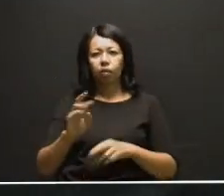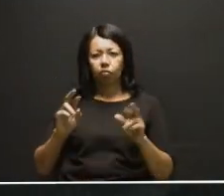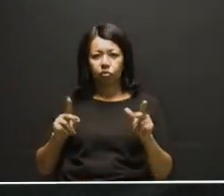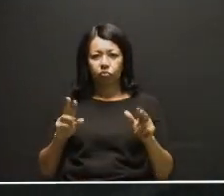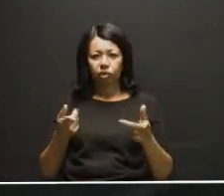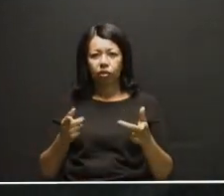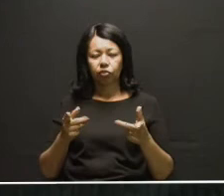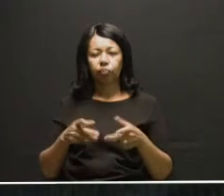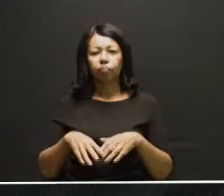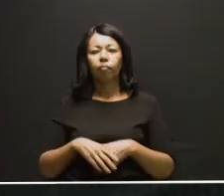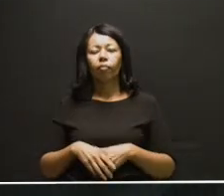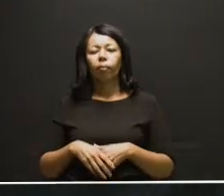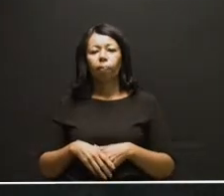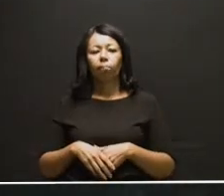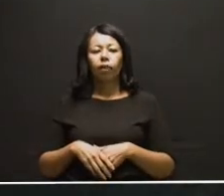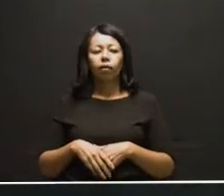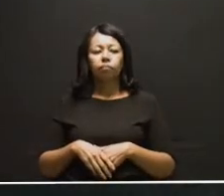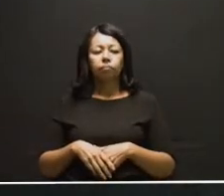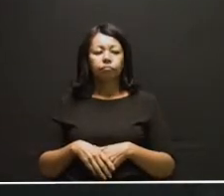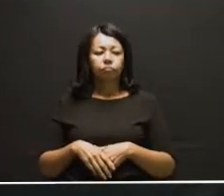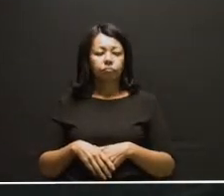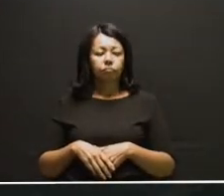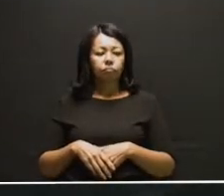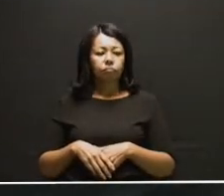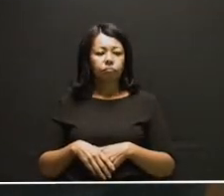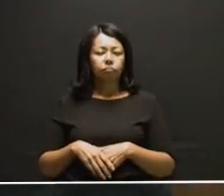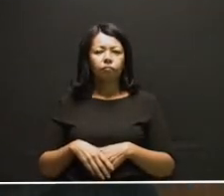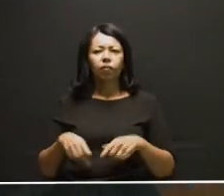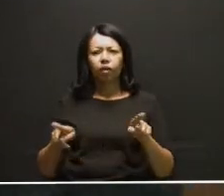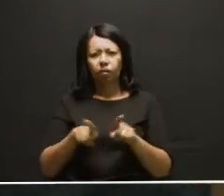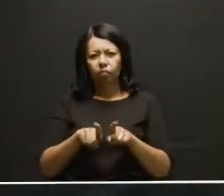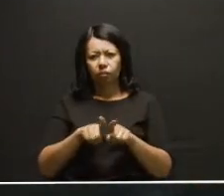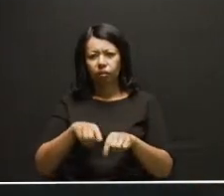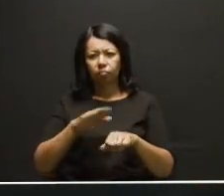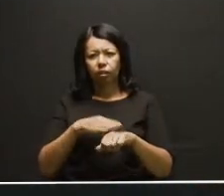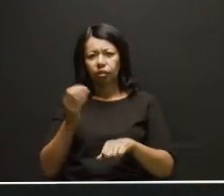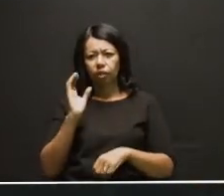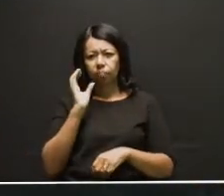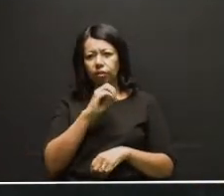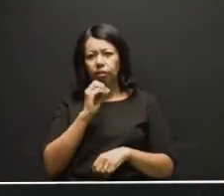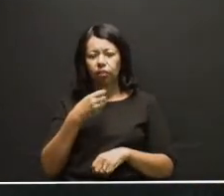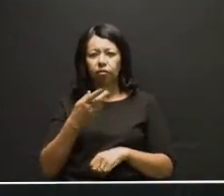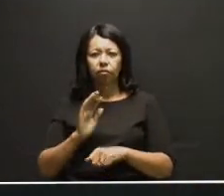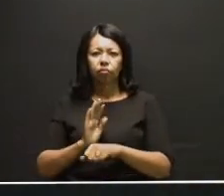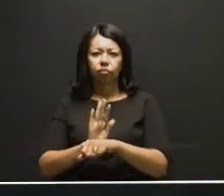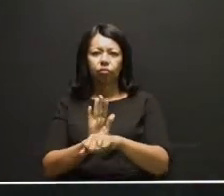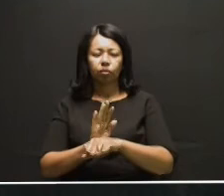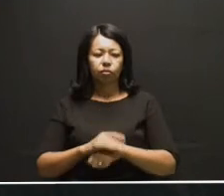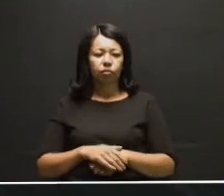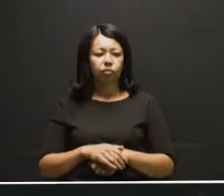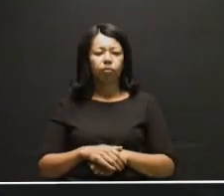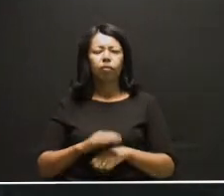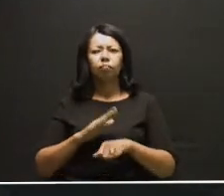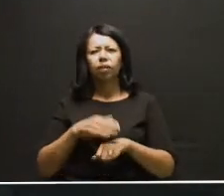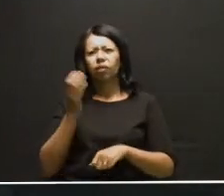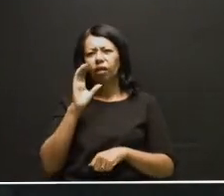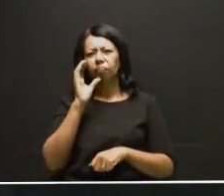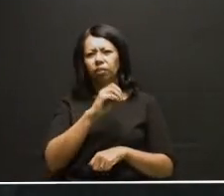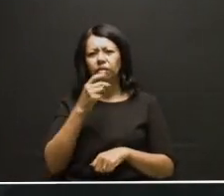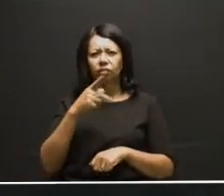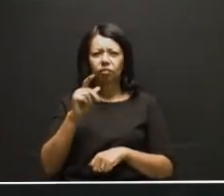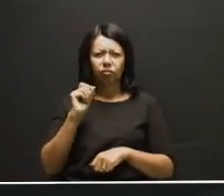é a informatização dos dados isso é pra dar tão bem mais velocidade ao atendimento ele dá mais velocidade